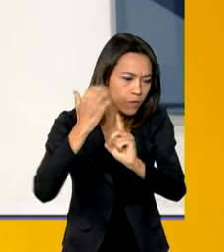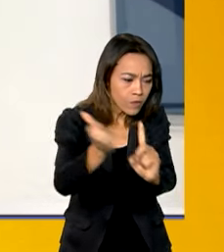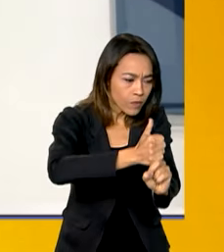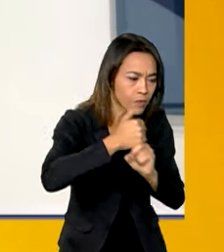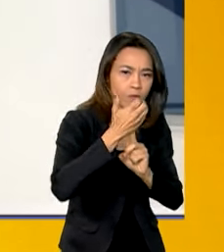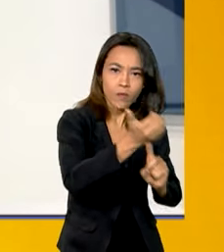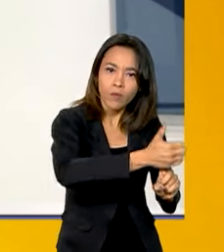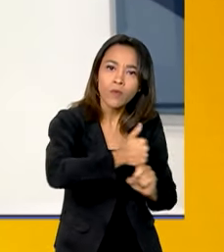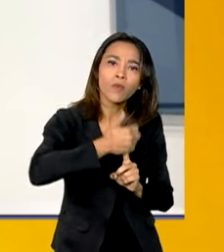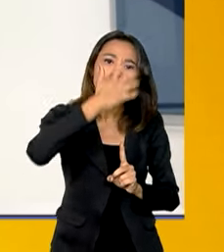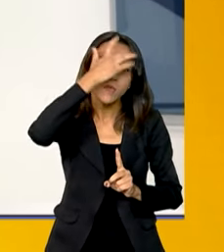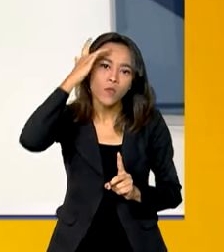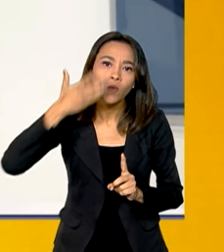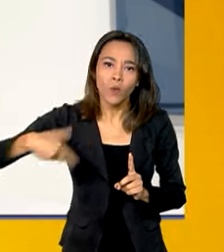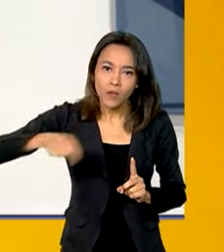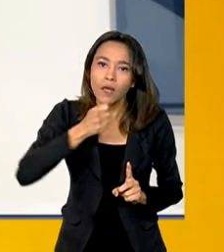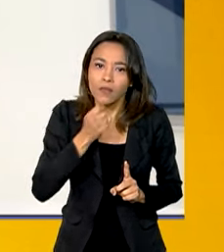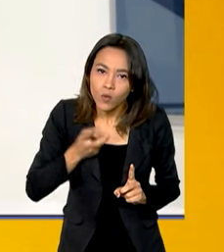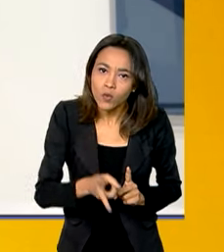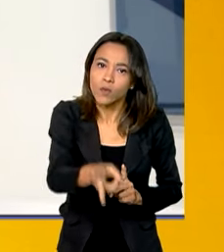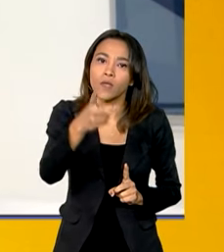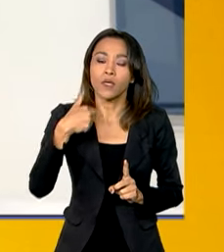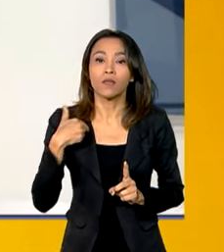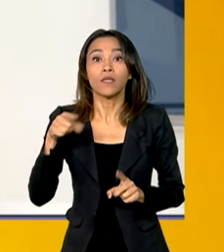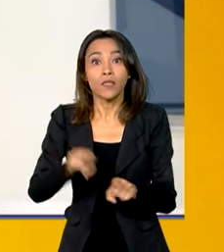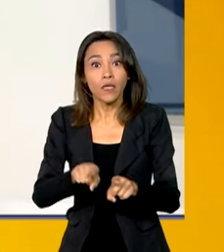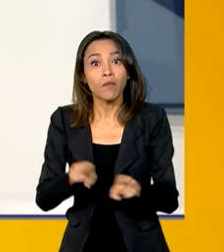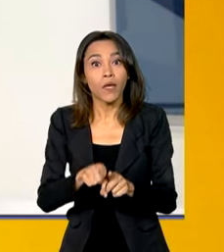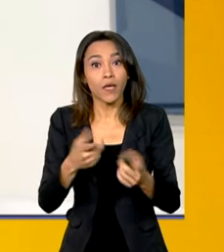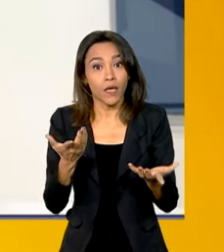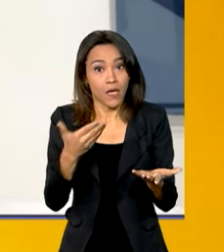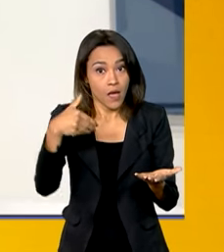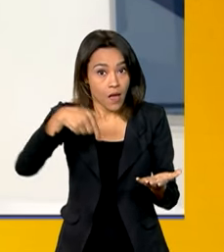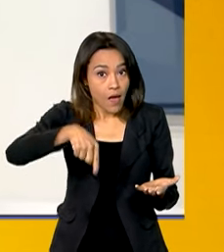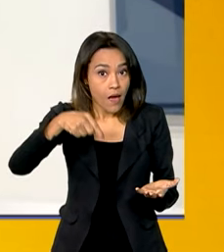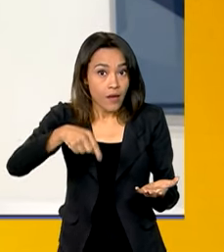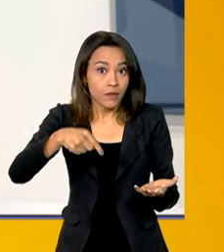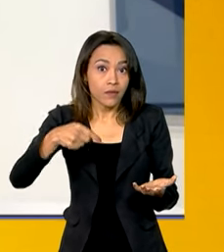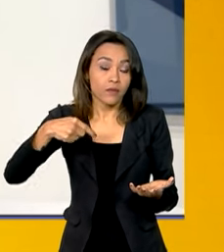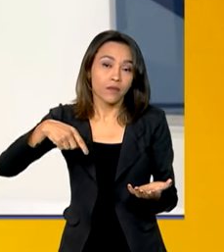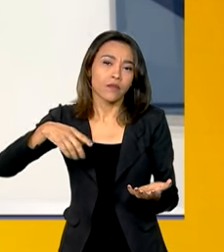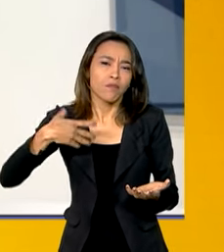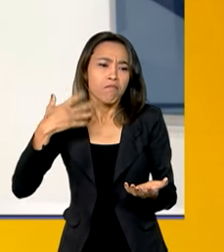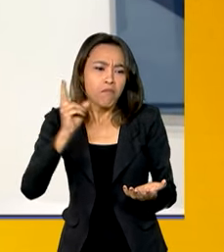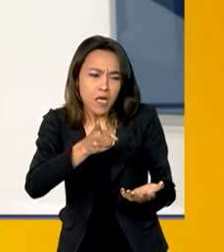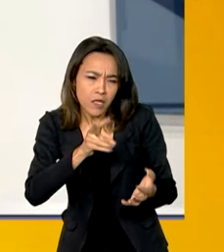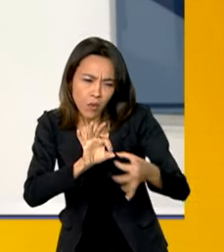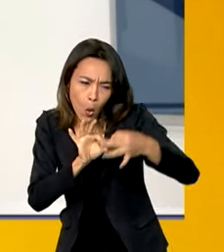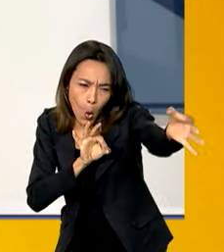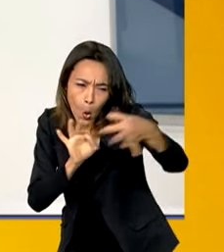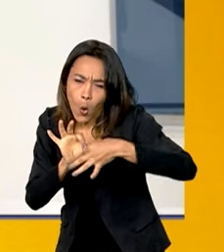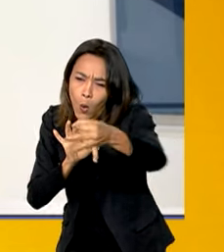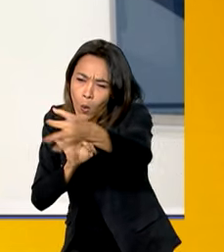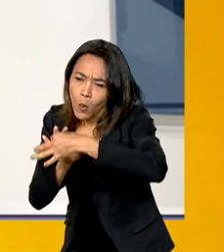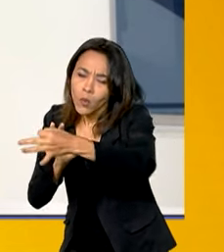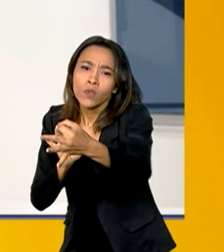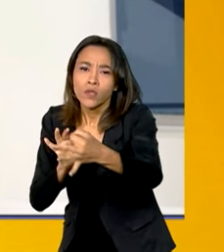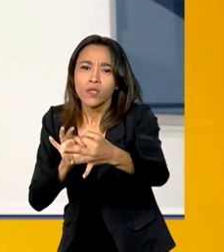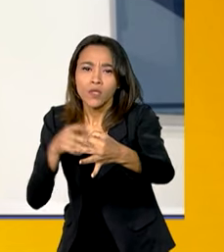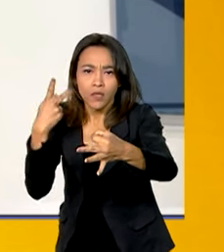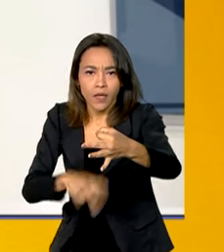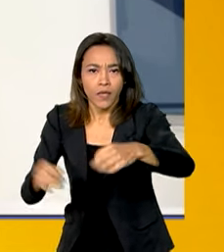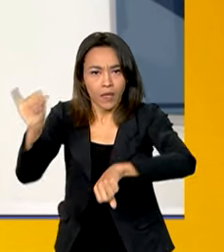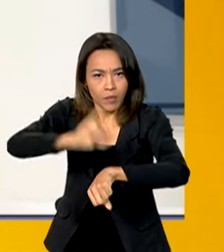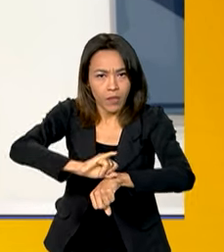parte delas, na necessidade, será utilizada para abastecer as regiões, mesmo que distante aqui da região metropolitana